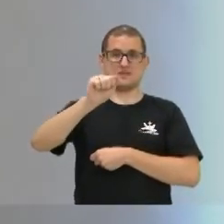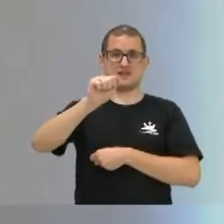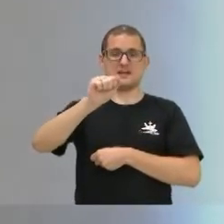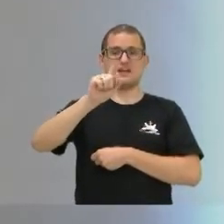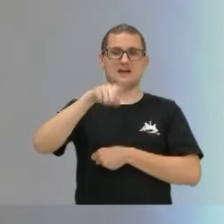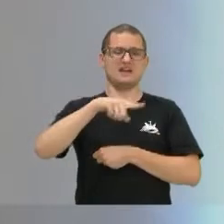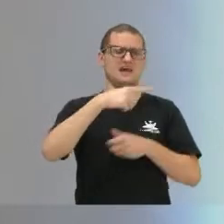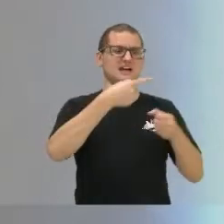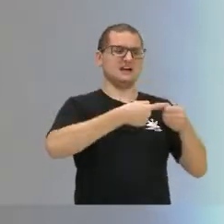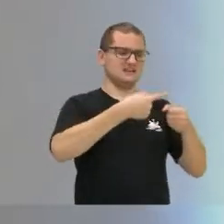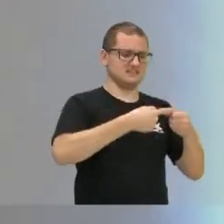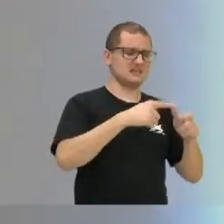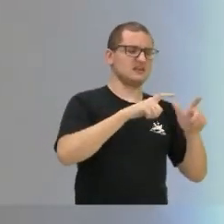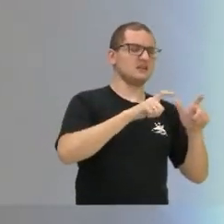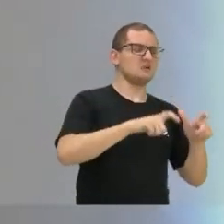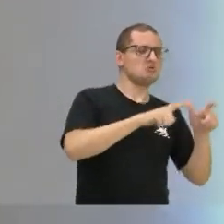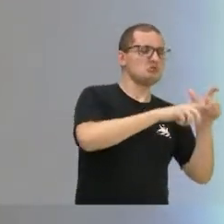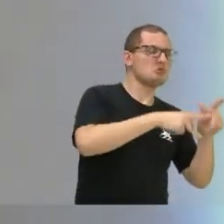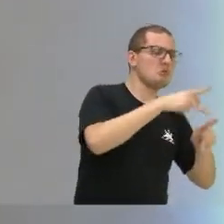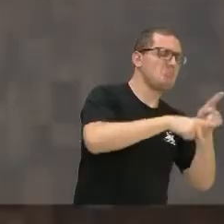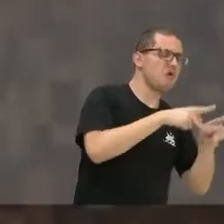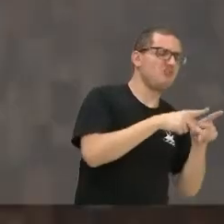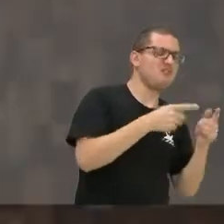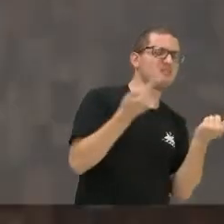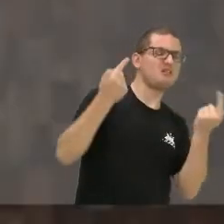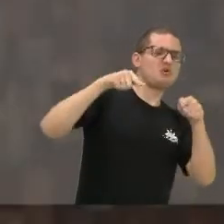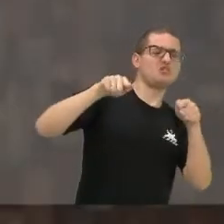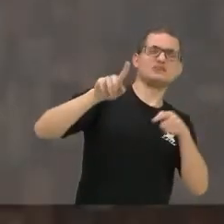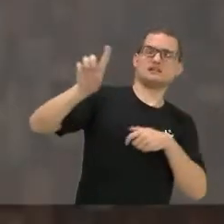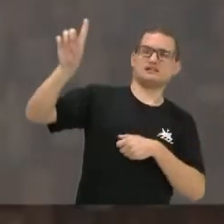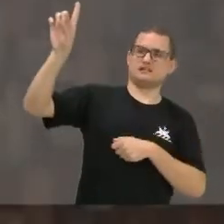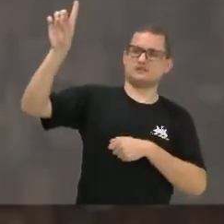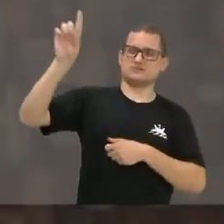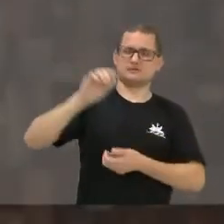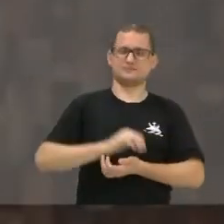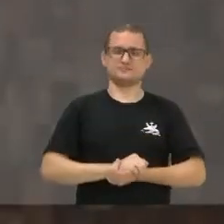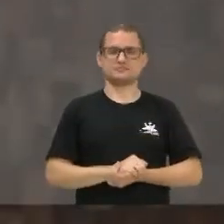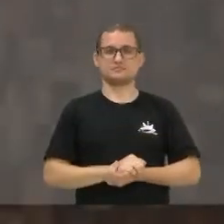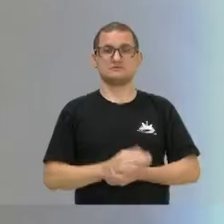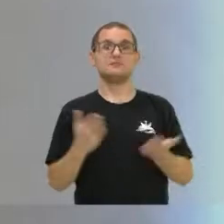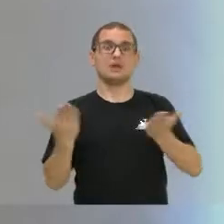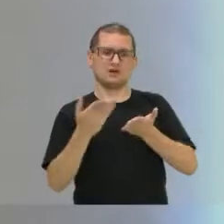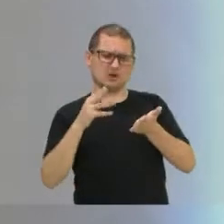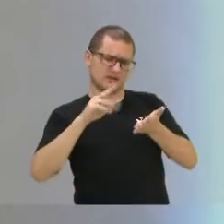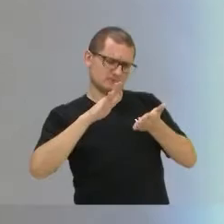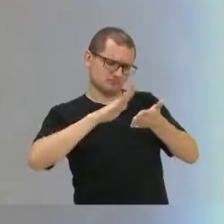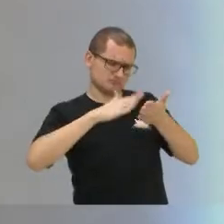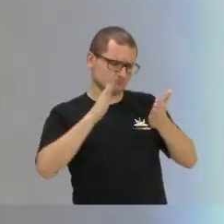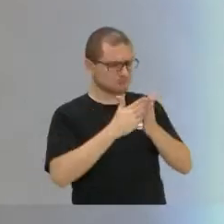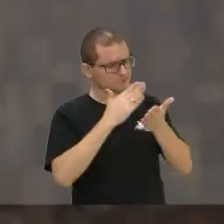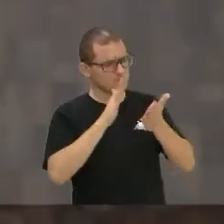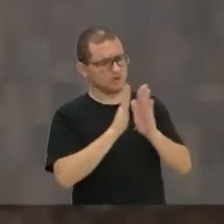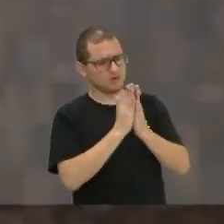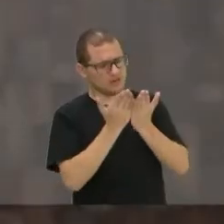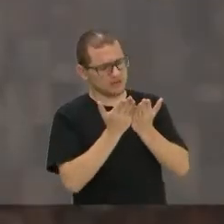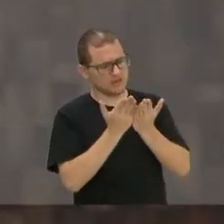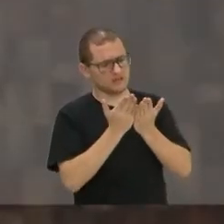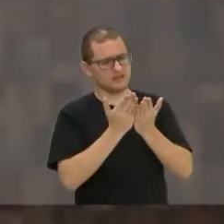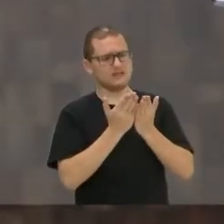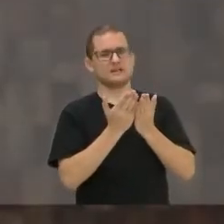hostil à deus vai lá por favor william isaías capítulo 1 capítulo 1 versículo 10